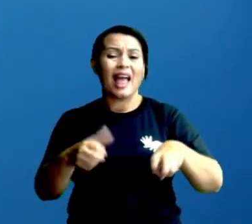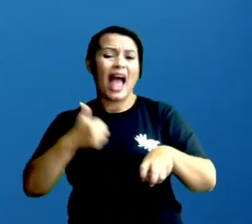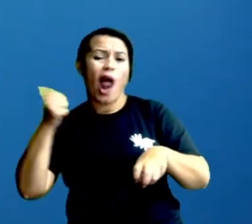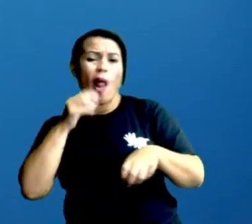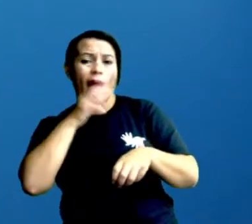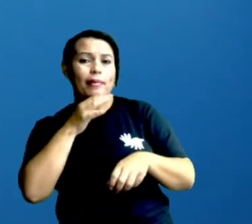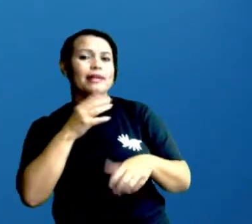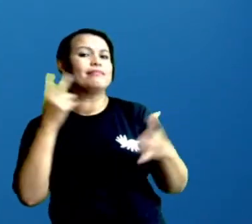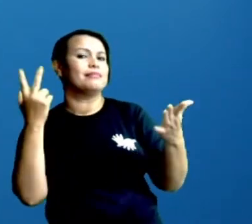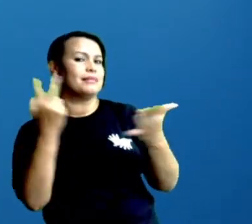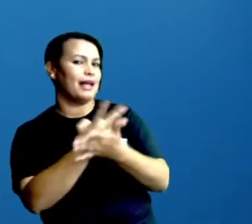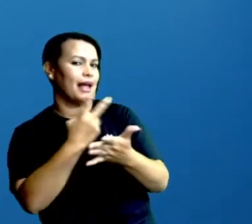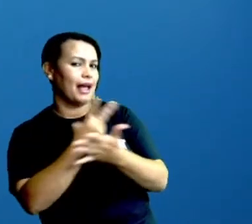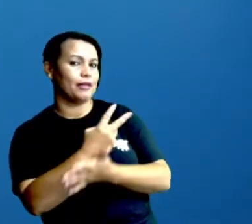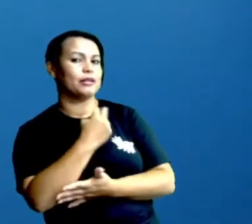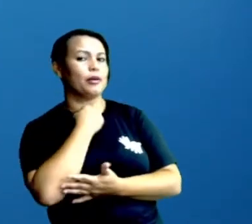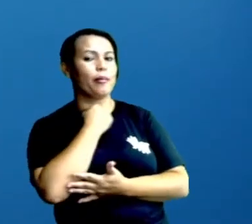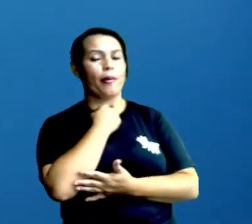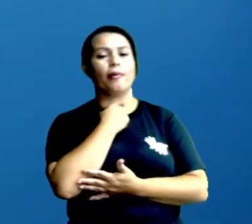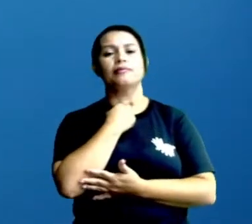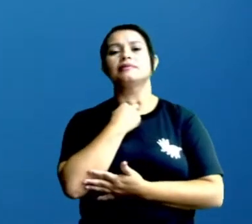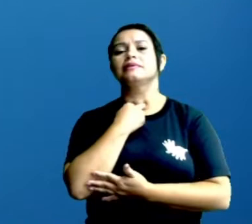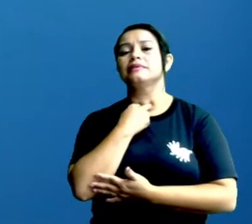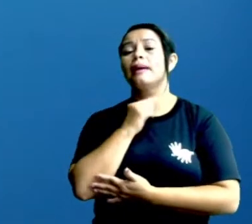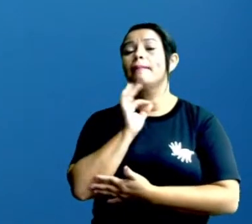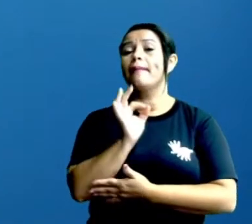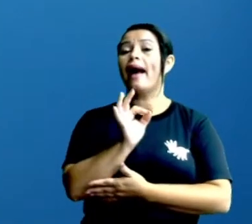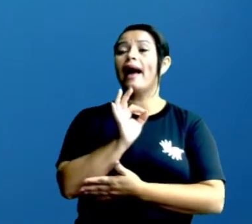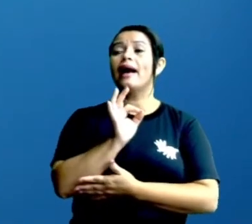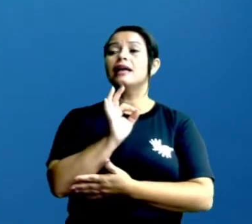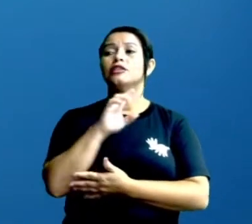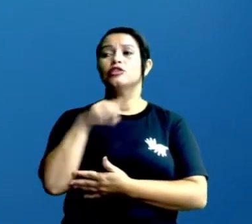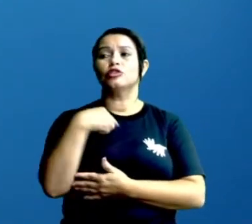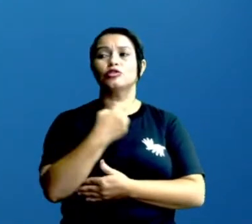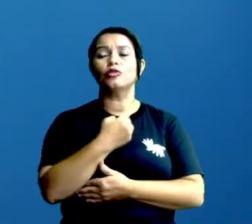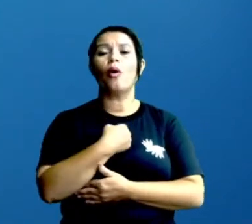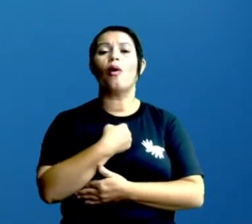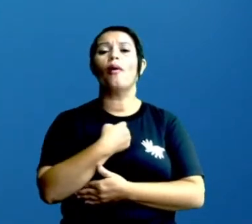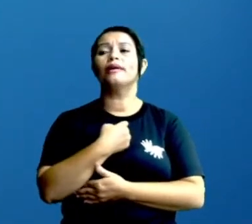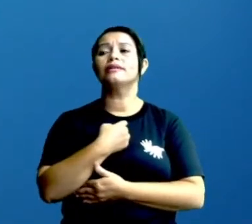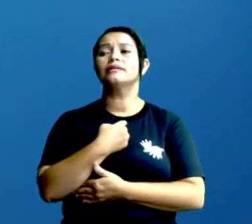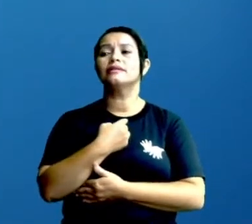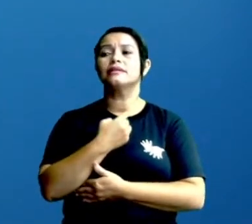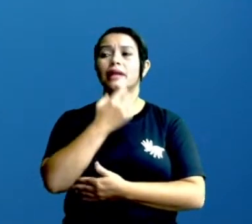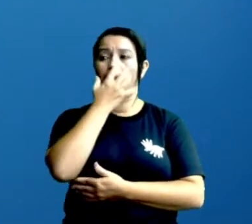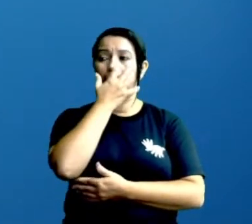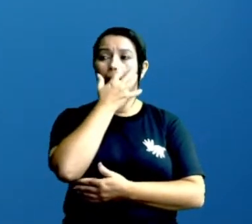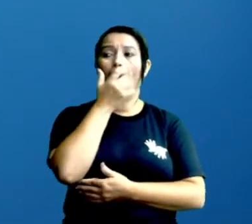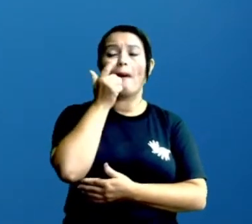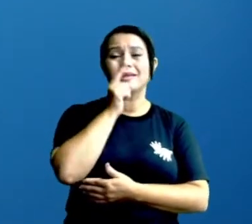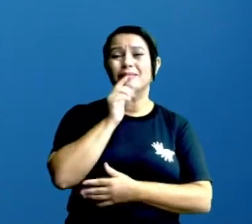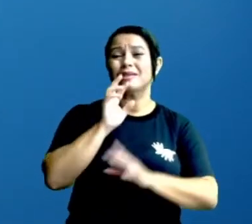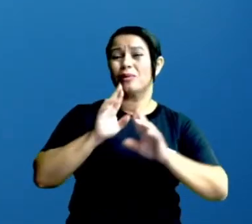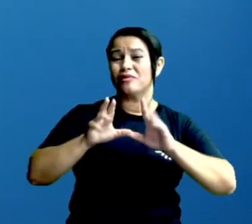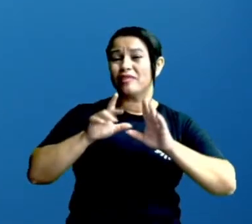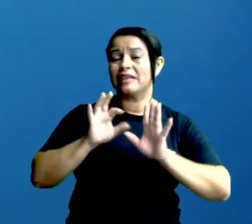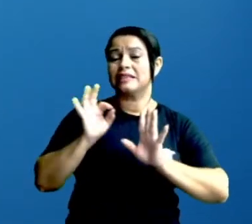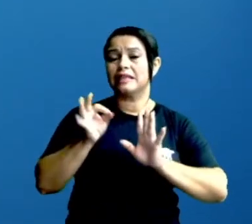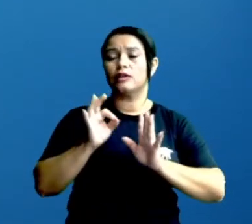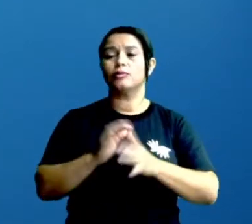esquina, que está errado, que não pode, né? Mas a gente consegue. Então, ou seja, são coisas